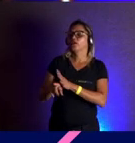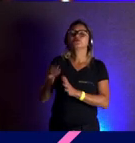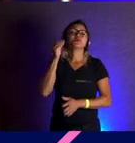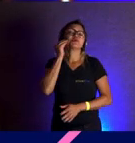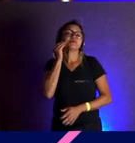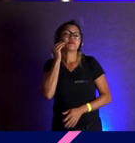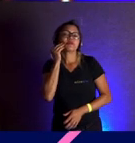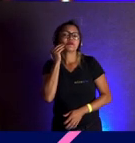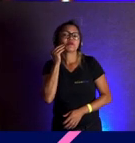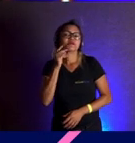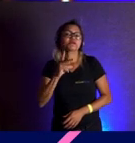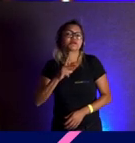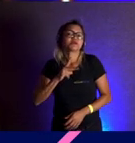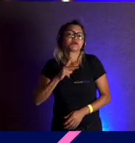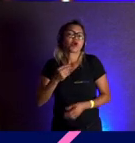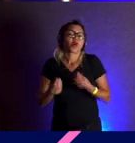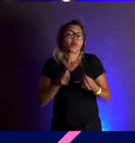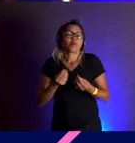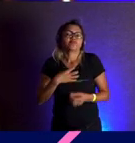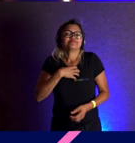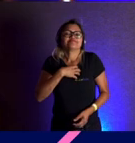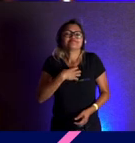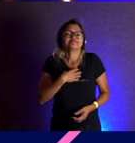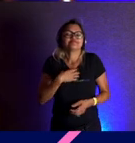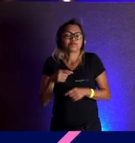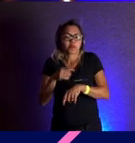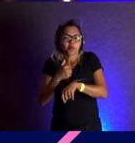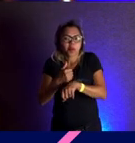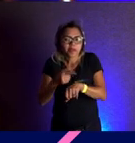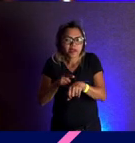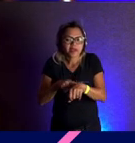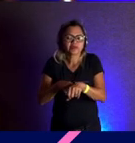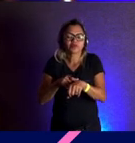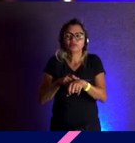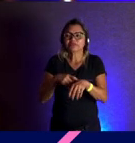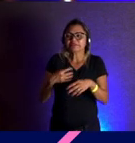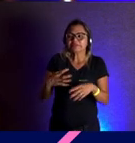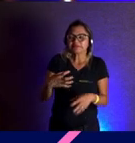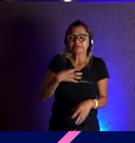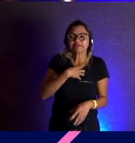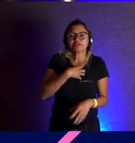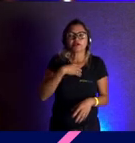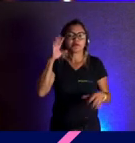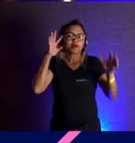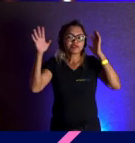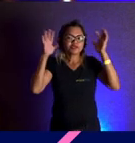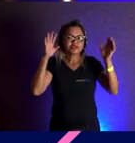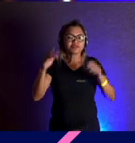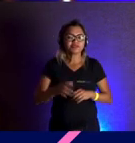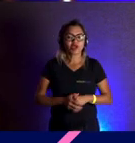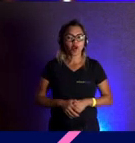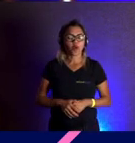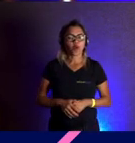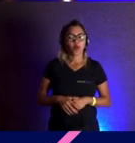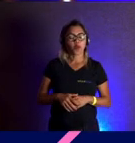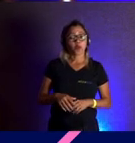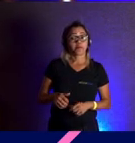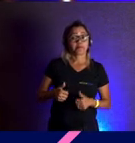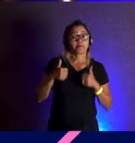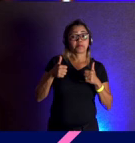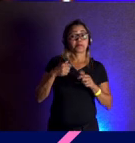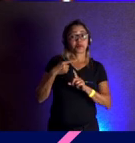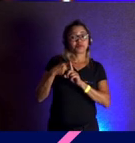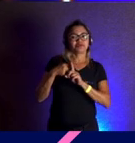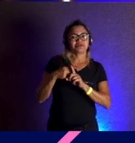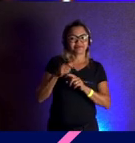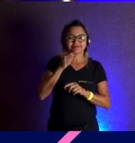pessoal, qual foi o momento em que você sentiu que a coisa estava... Bom, eu imagino que você seja um otimista, que a gente ainda